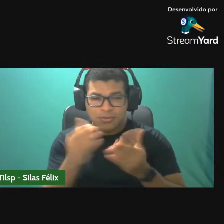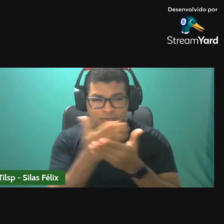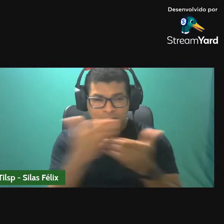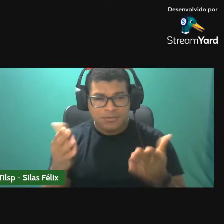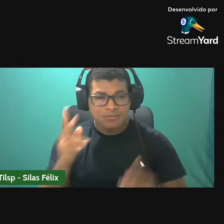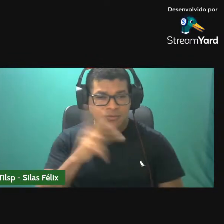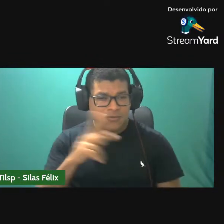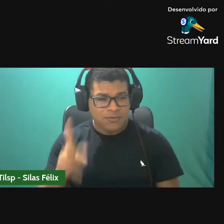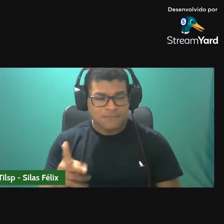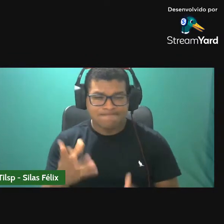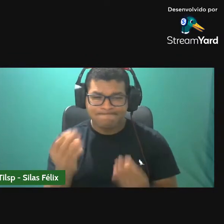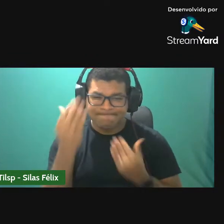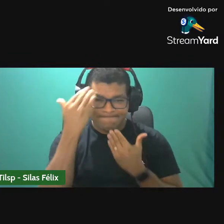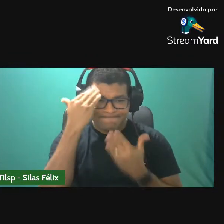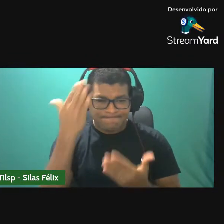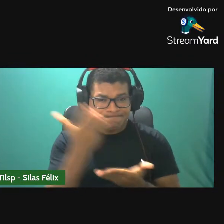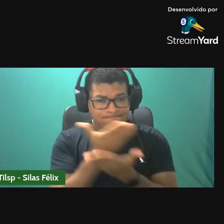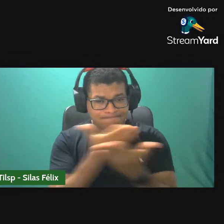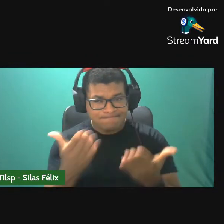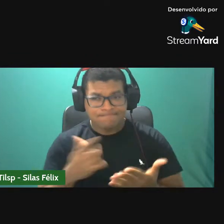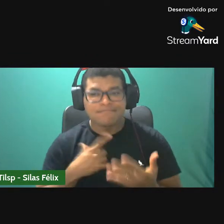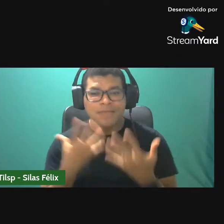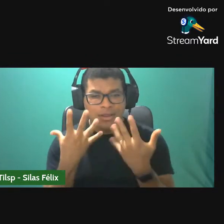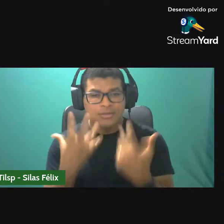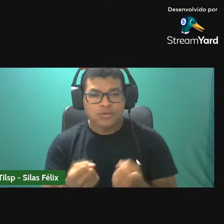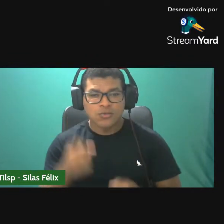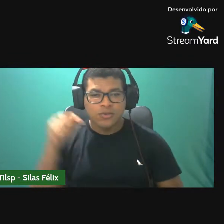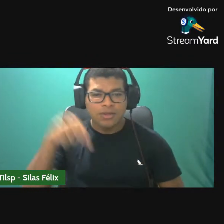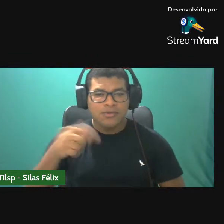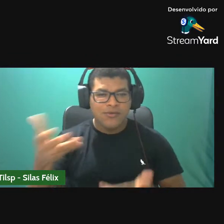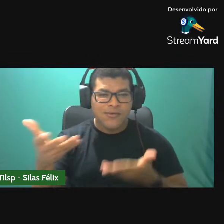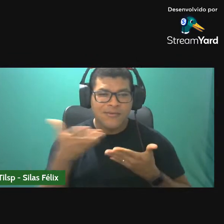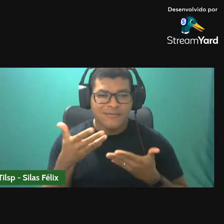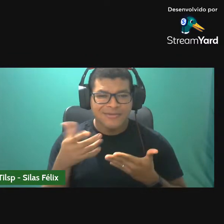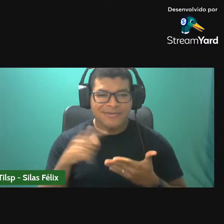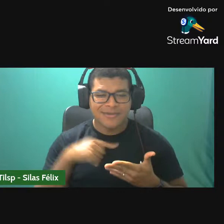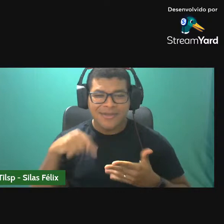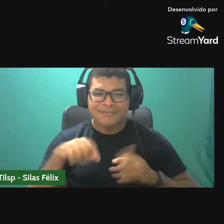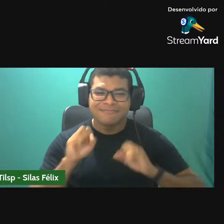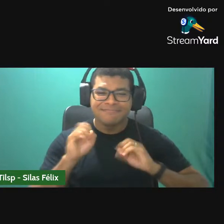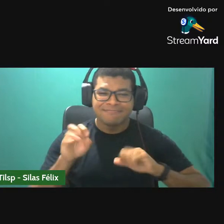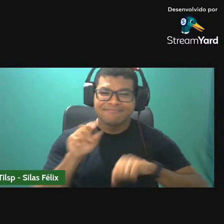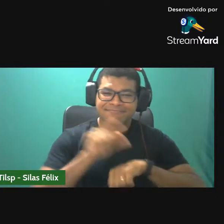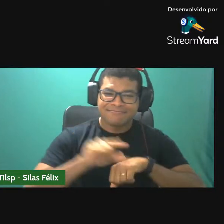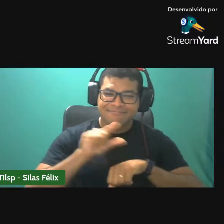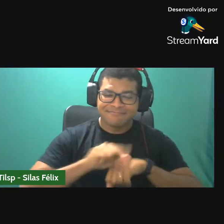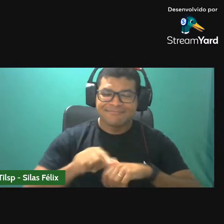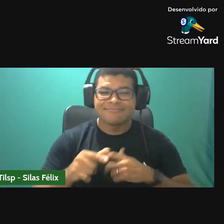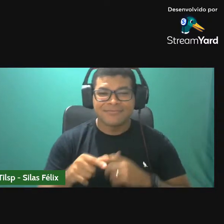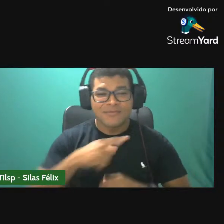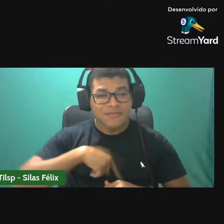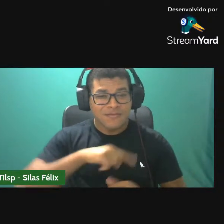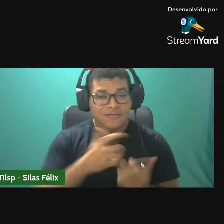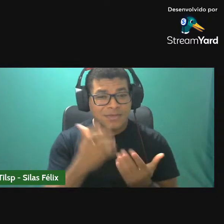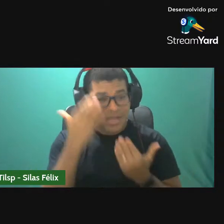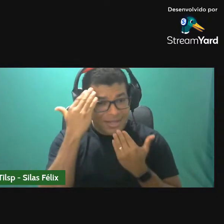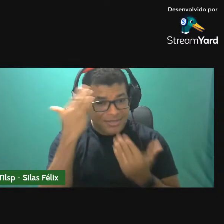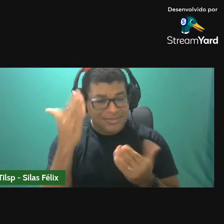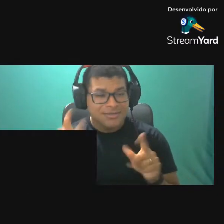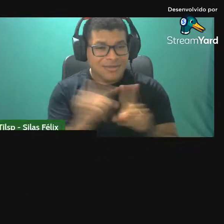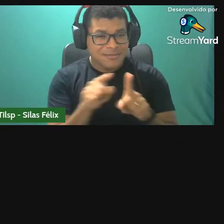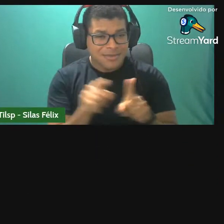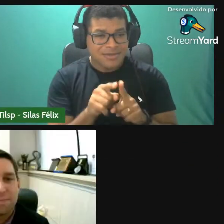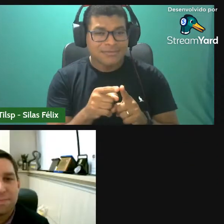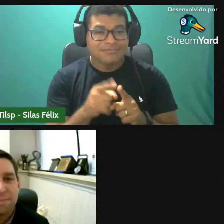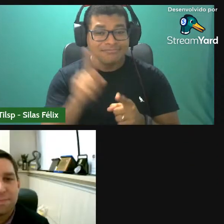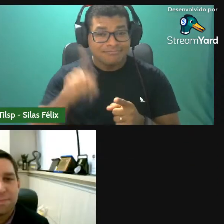Muito obrigada por terem aceitado o nosso convite para ministrar essa aula. Gostaria de agradecer aí também